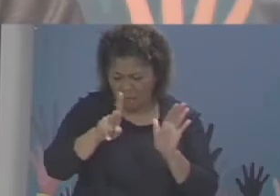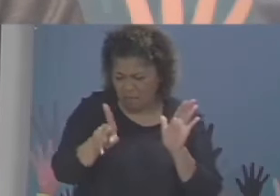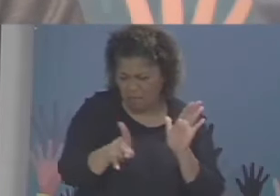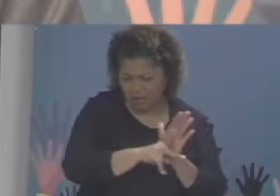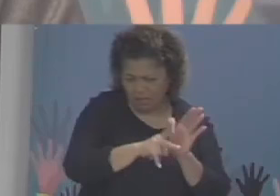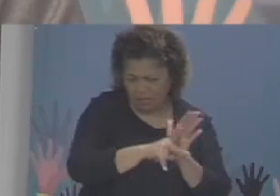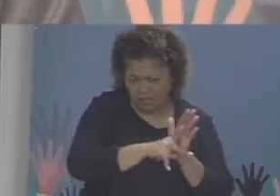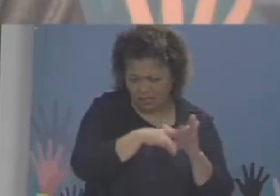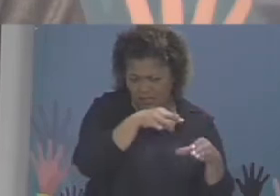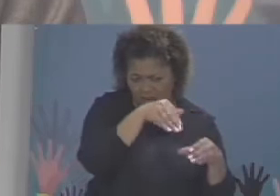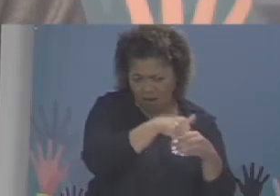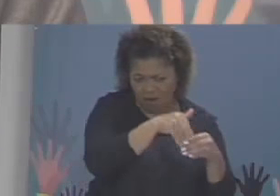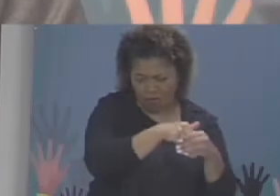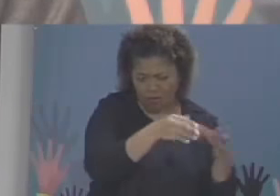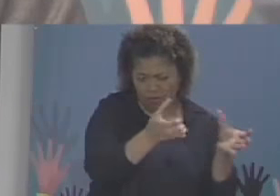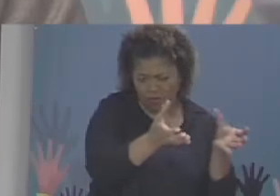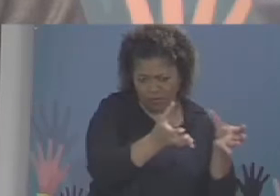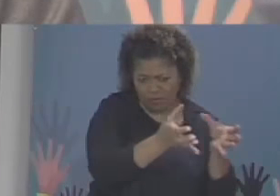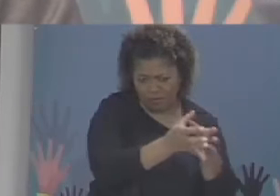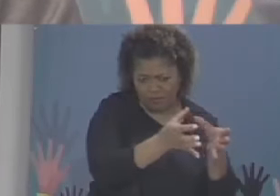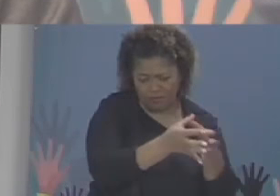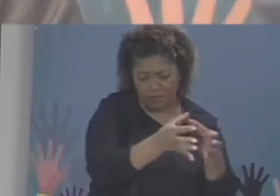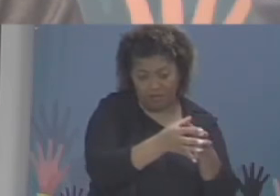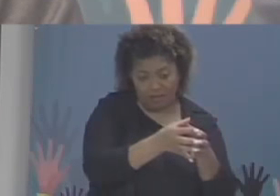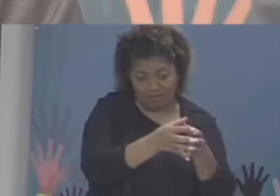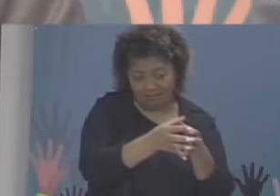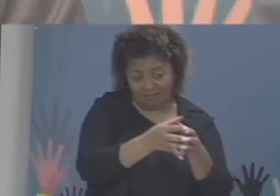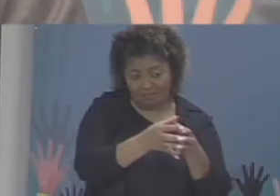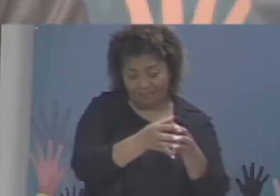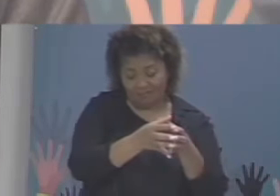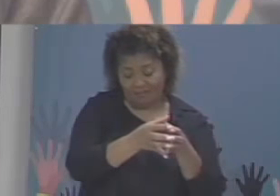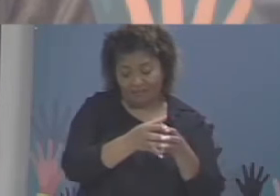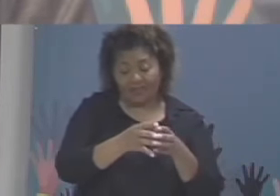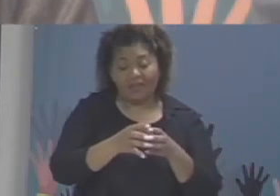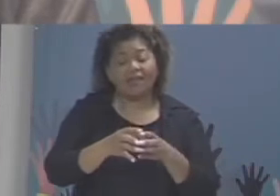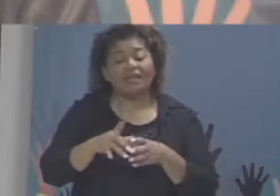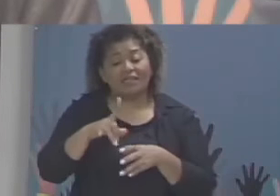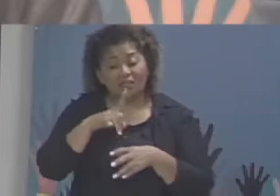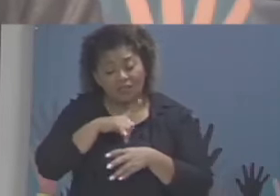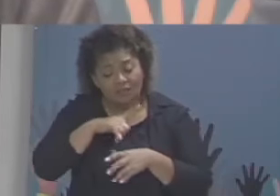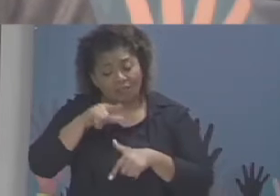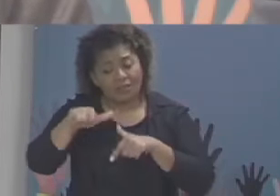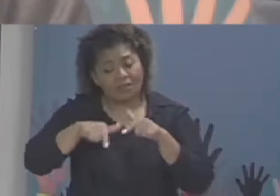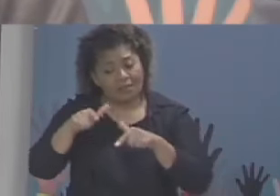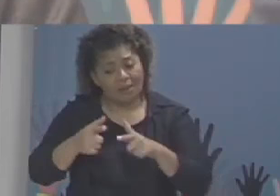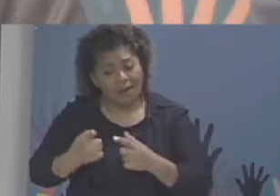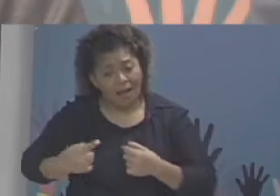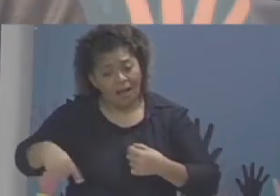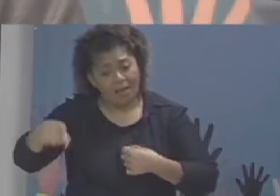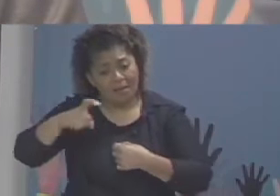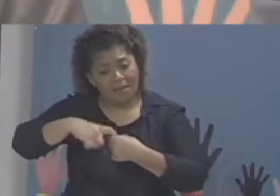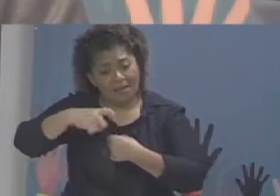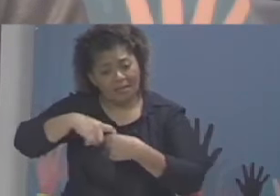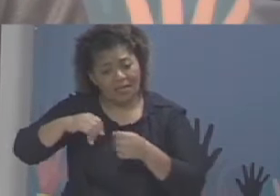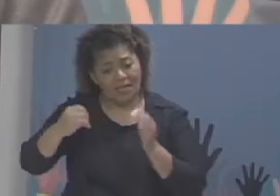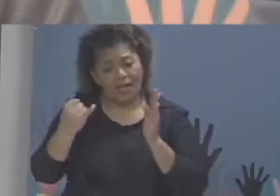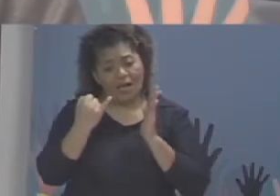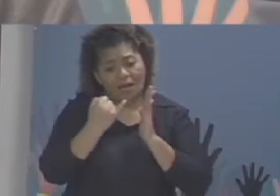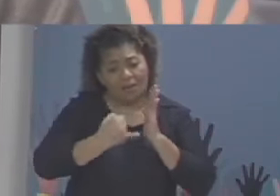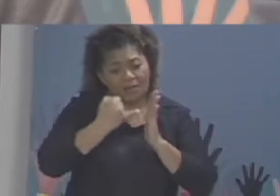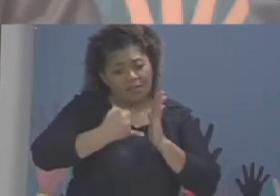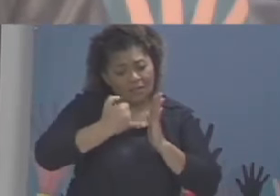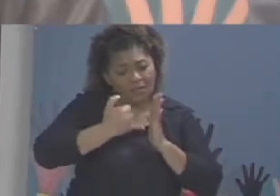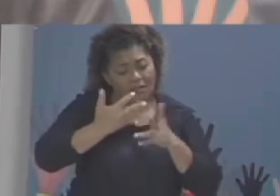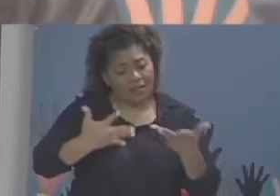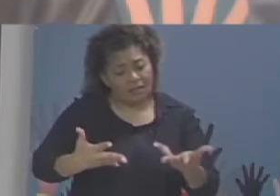uma decisão política, não tem nenhum tipo de impedimento, não. Aliás, nós temos que trabalhar em parceria com as entidades, em parceria com todas